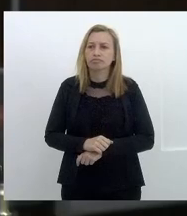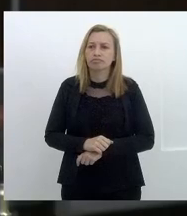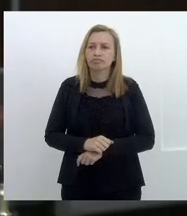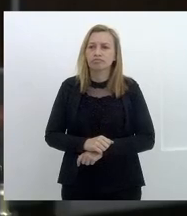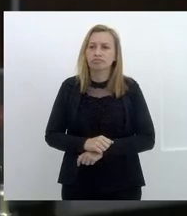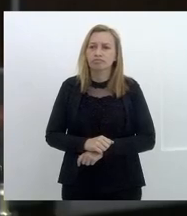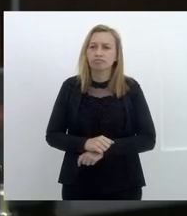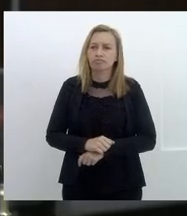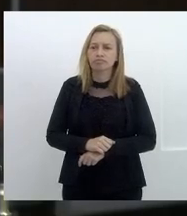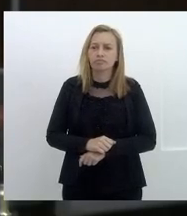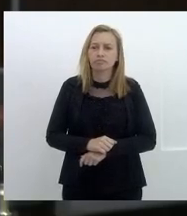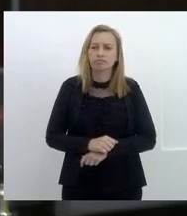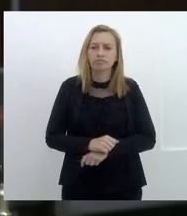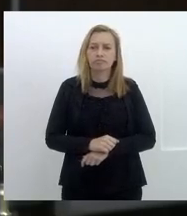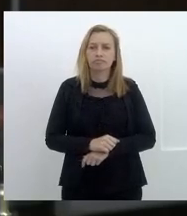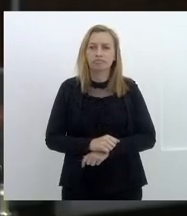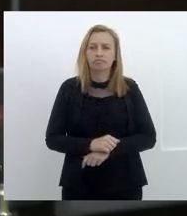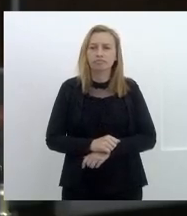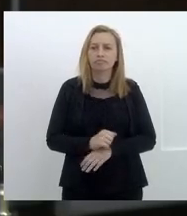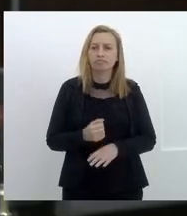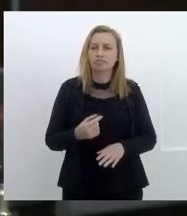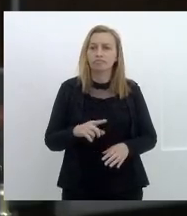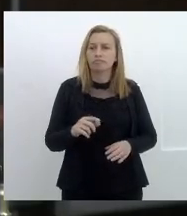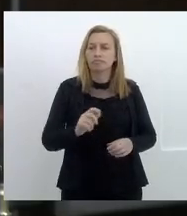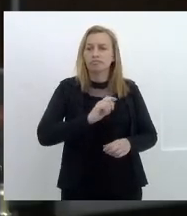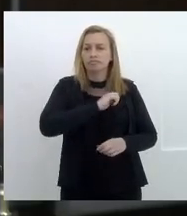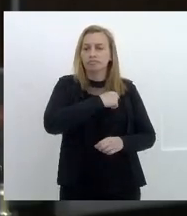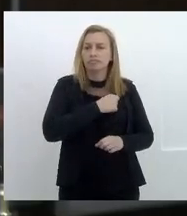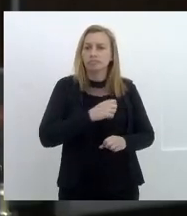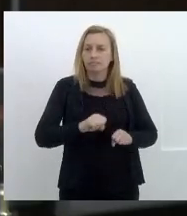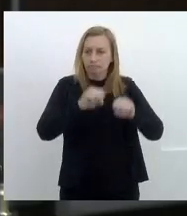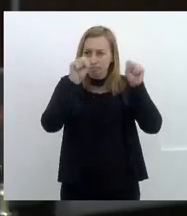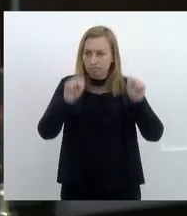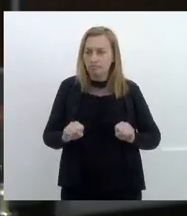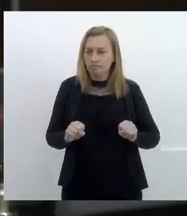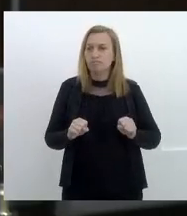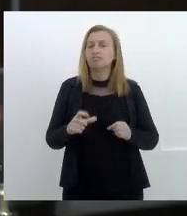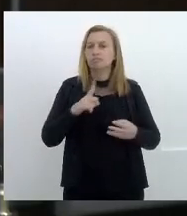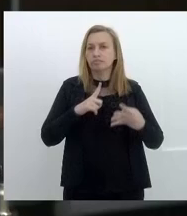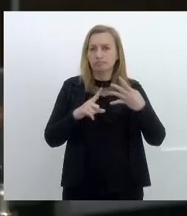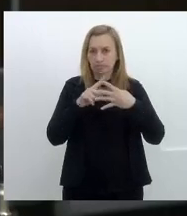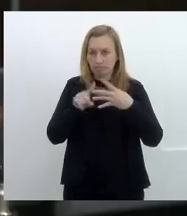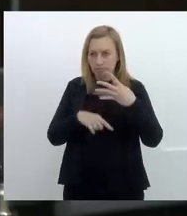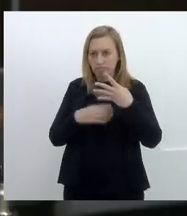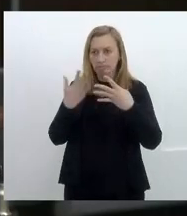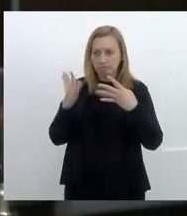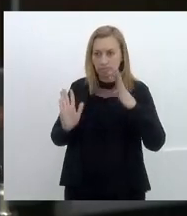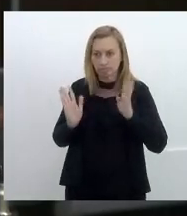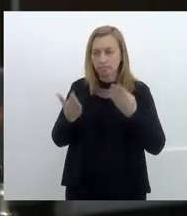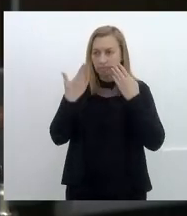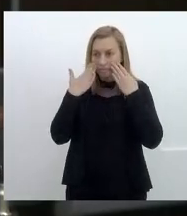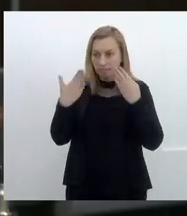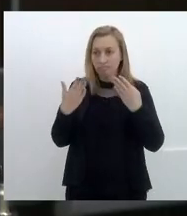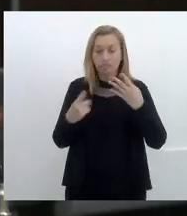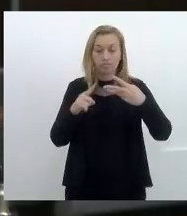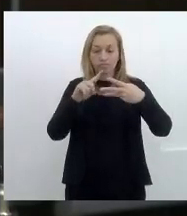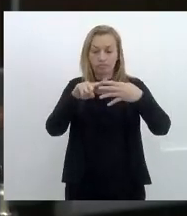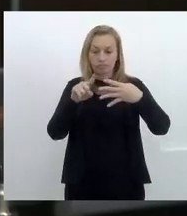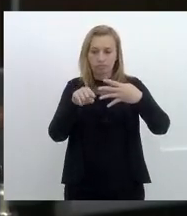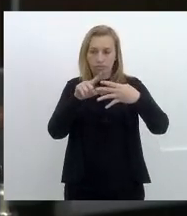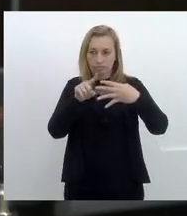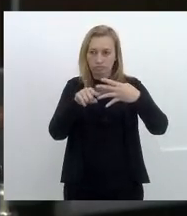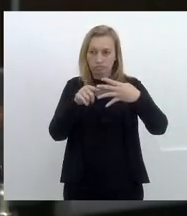do regime de apuração fiscal nós já temos das quatro regras apresentadas como exigências duas Compridas